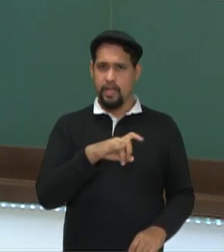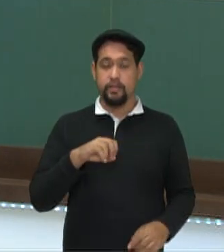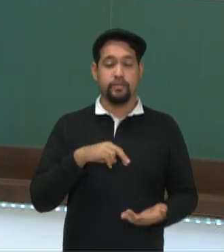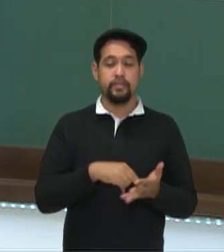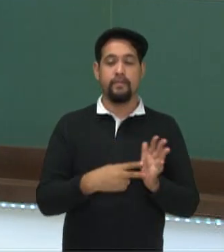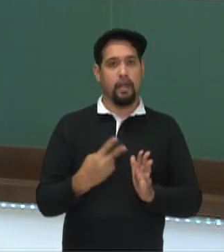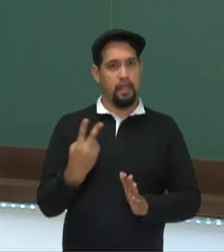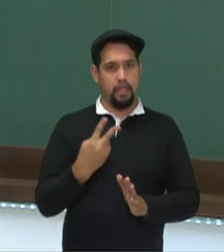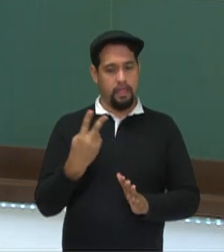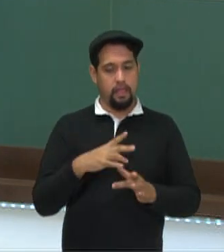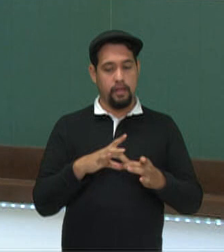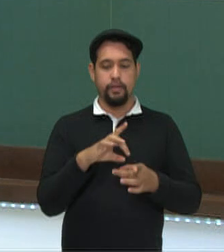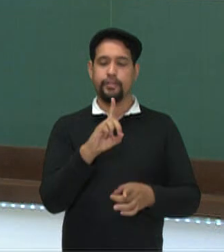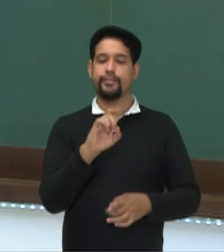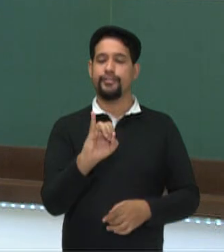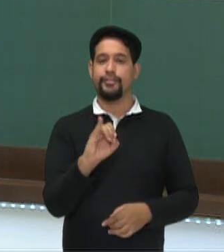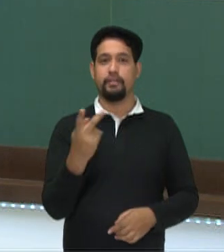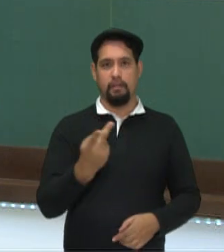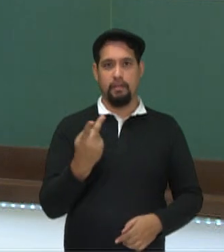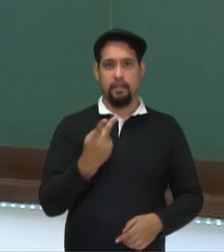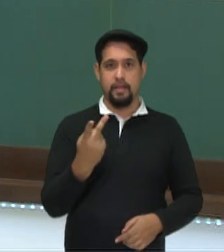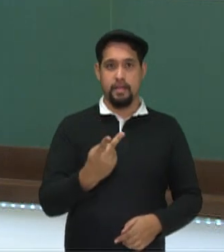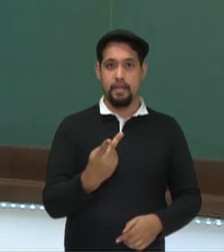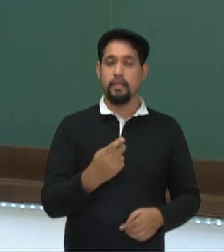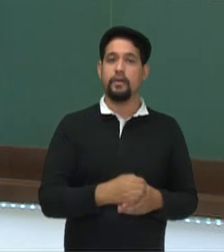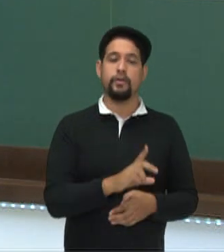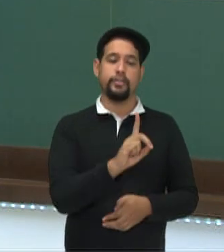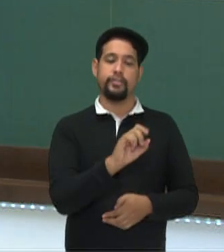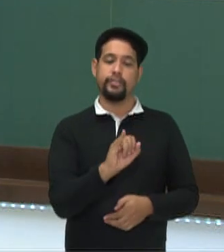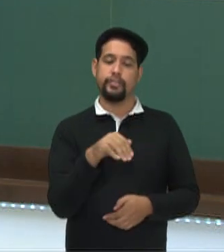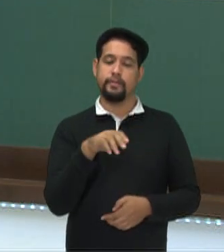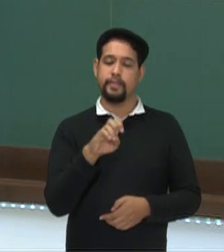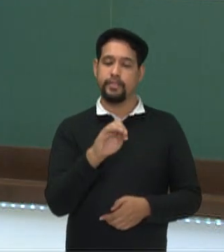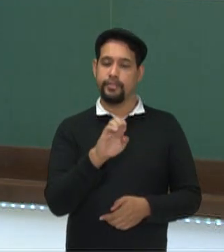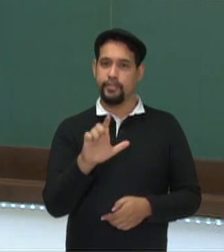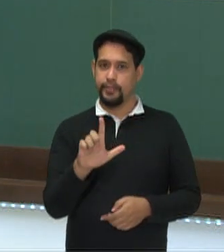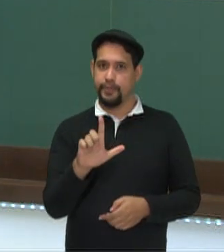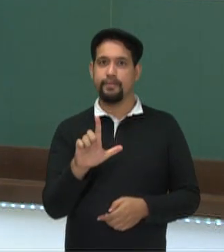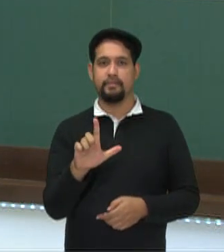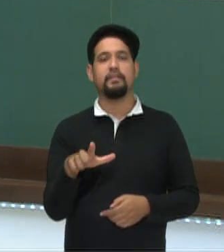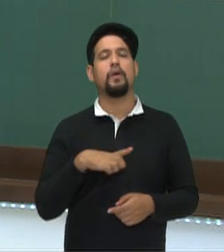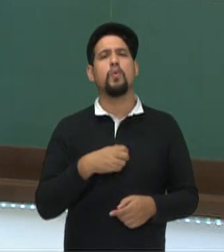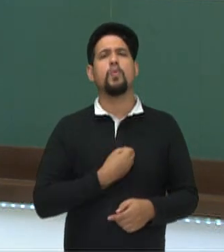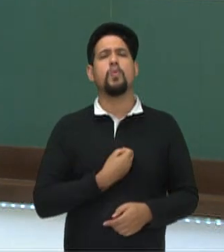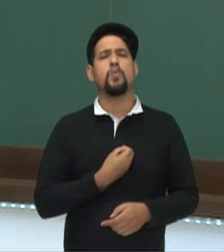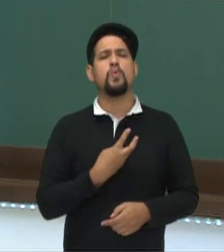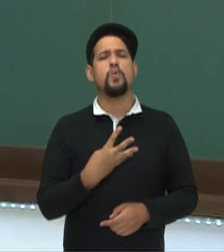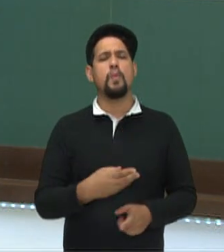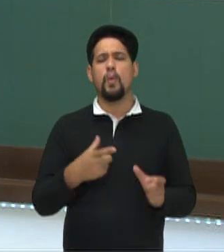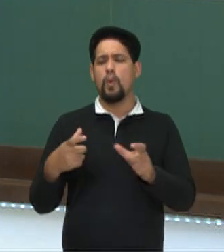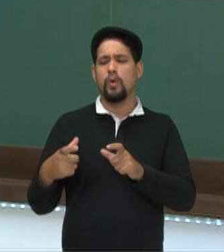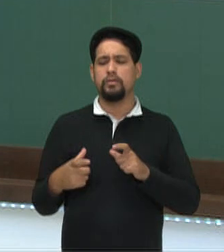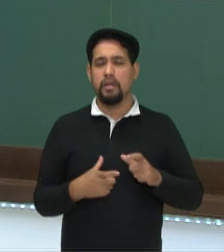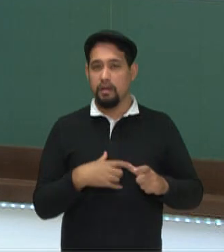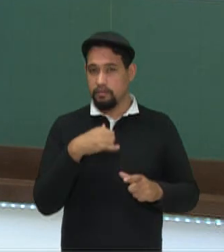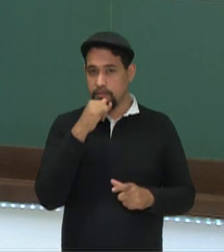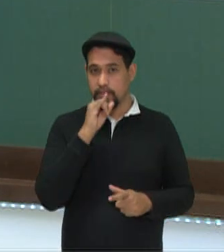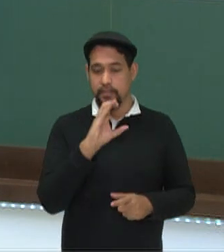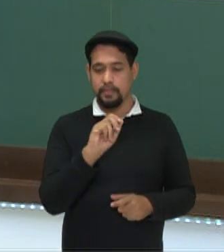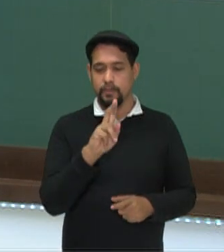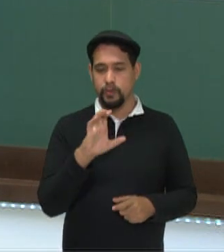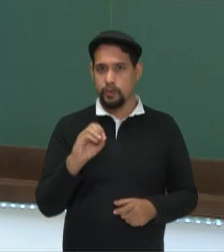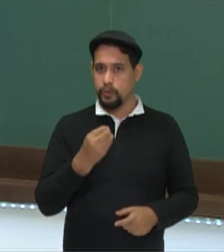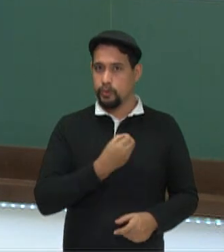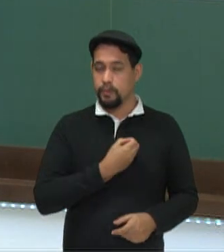que é di. Então, dimetil. E a numeração aonde que estão esses radicais? Carbono número 3